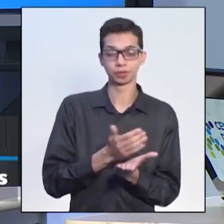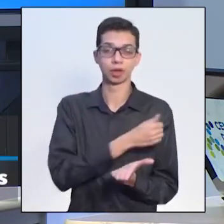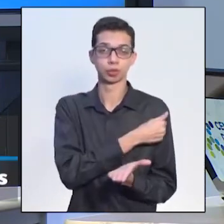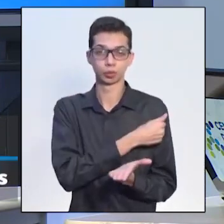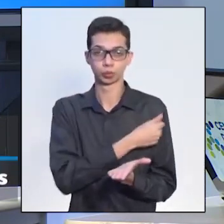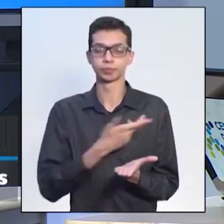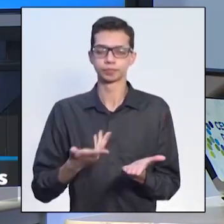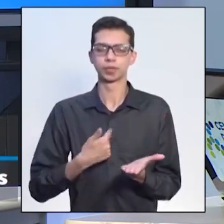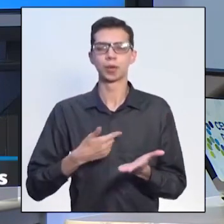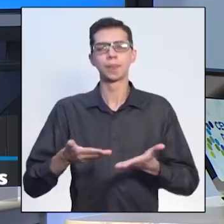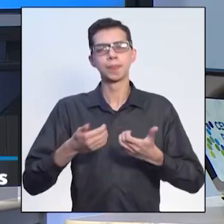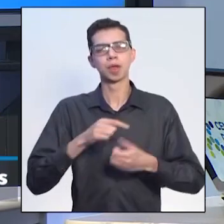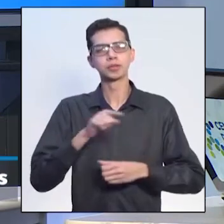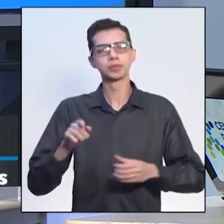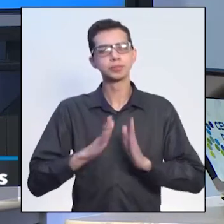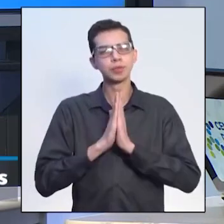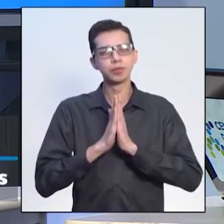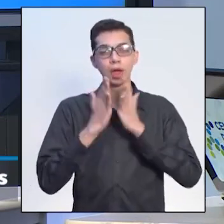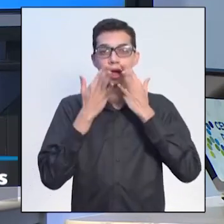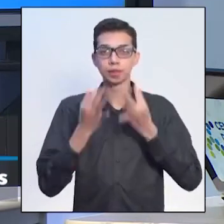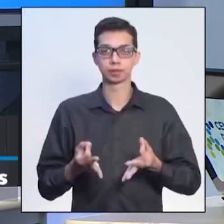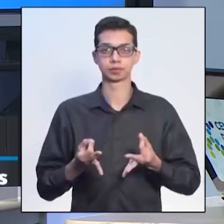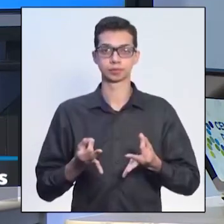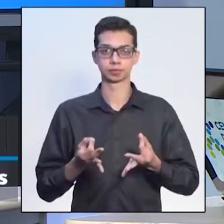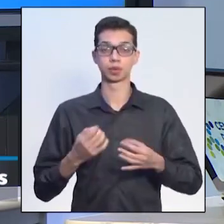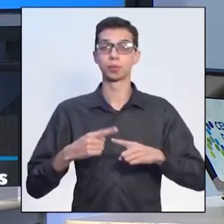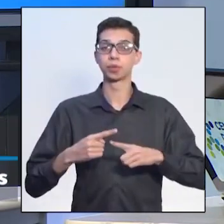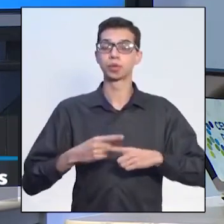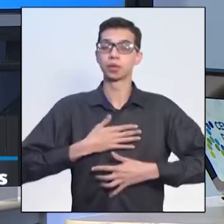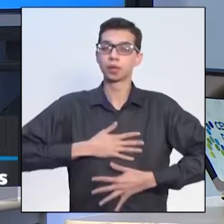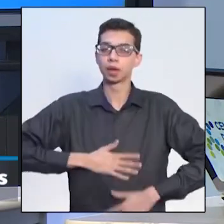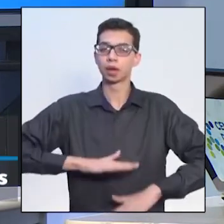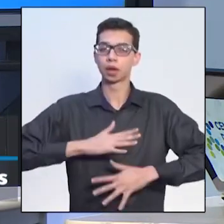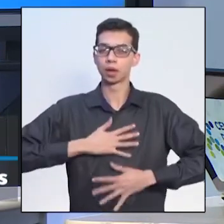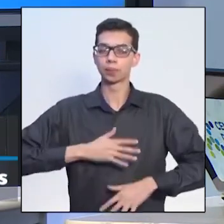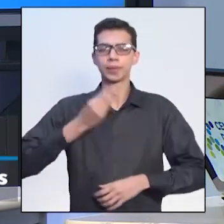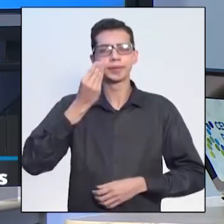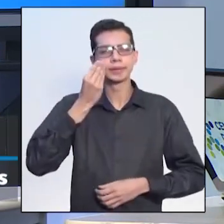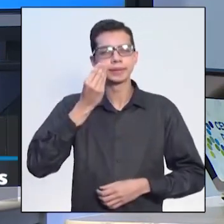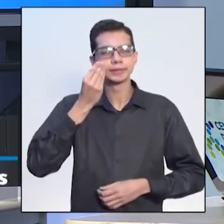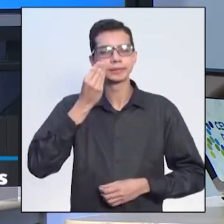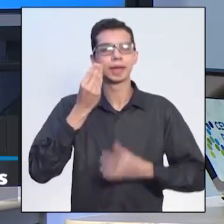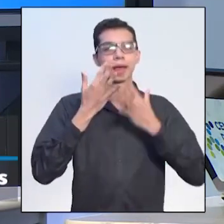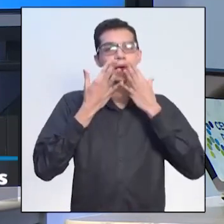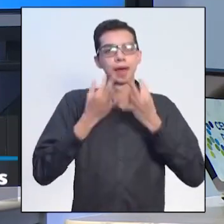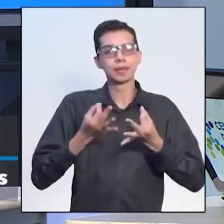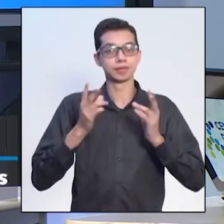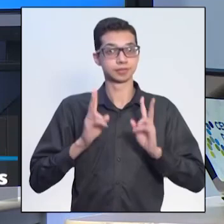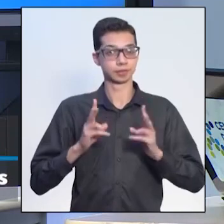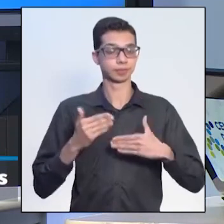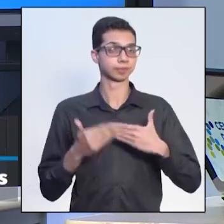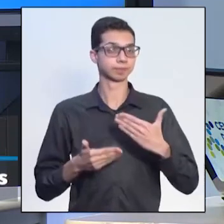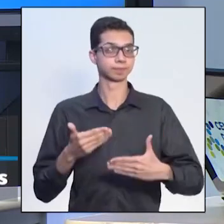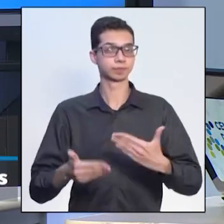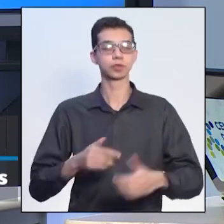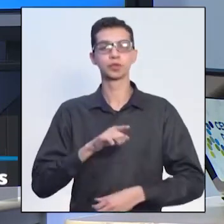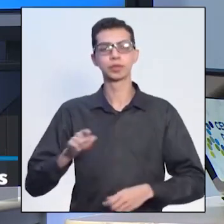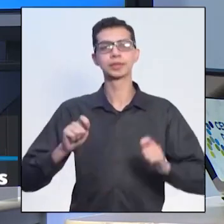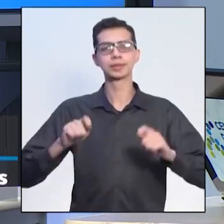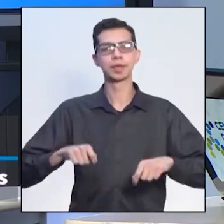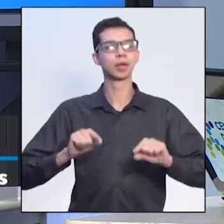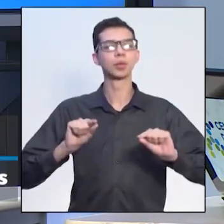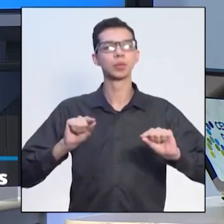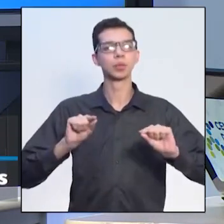você tenha bastante atenção. A gente vai tentar fazer tudo com muita calma, com muita atenção, né? Para que você possa anotar bastante